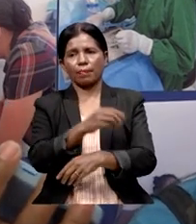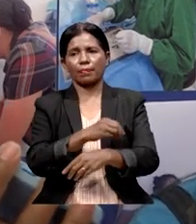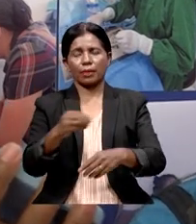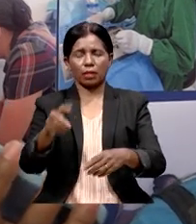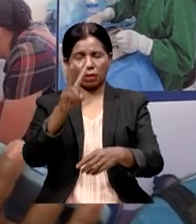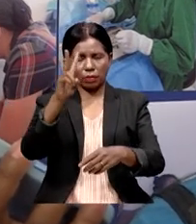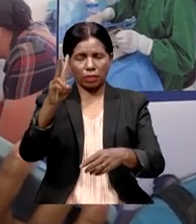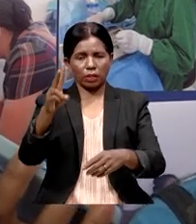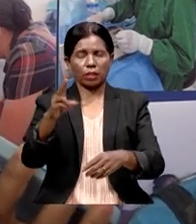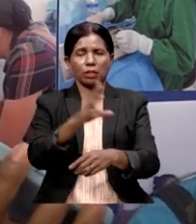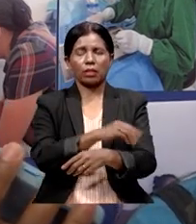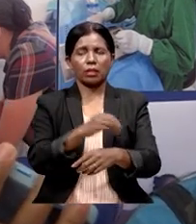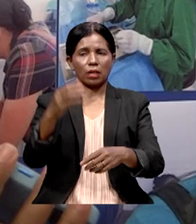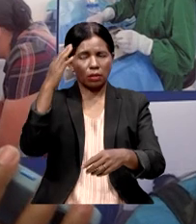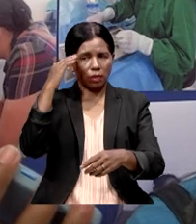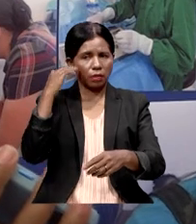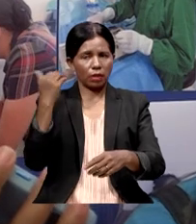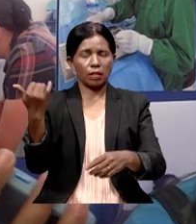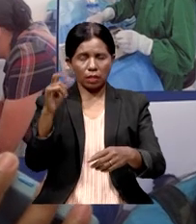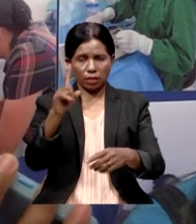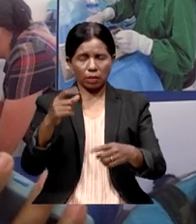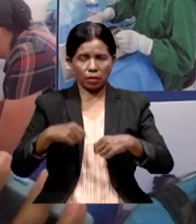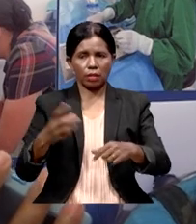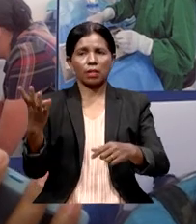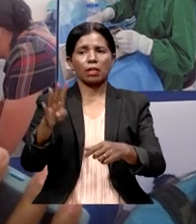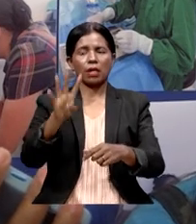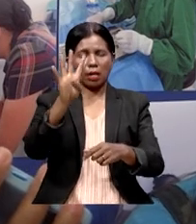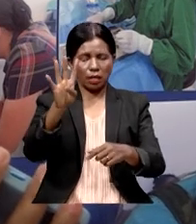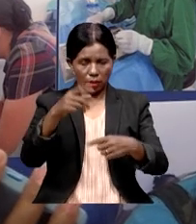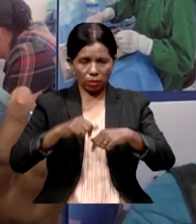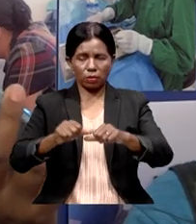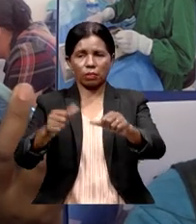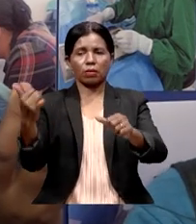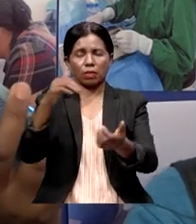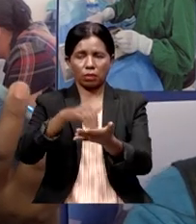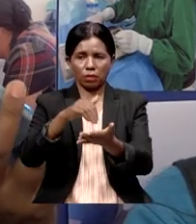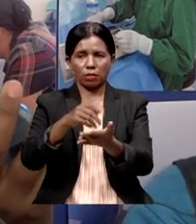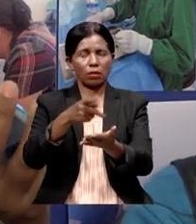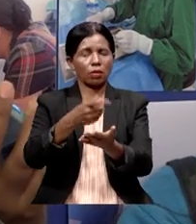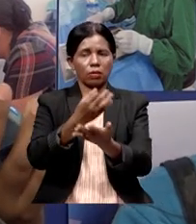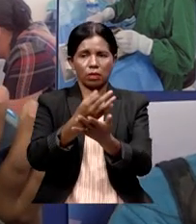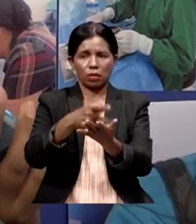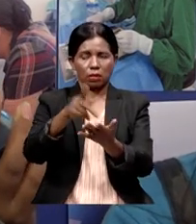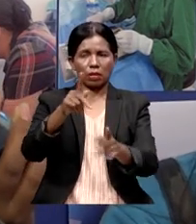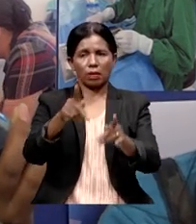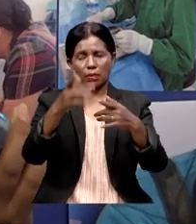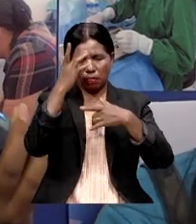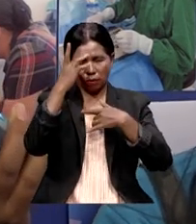e Coreia. Nomas Ida foi intuir também, se não é Hatma, agora eu vou continuar a ser estudo. Custo não é boa, teve. Cada